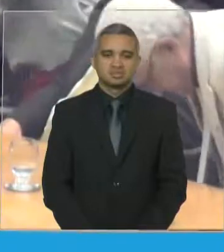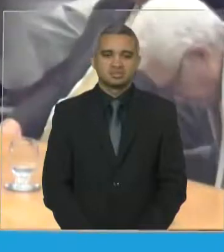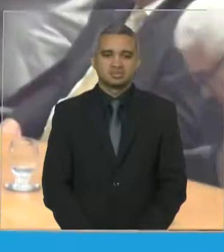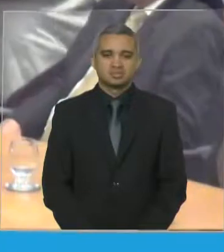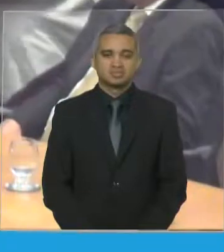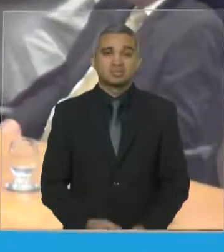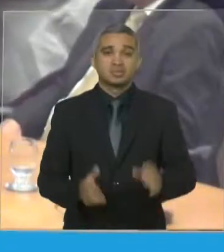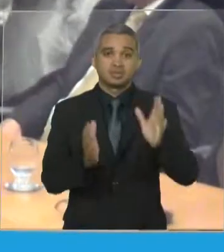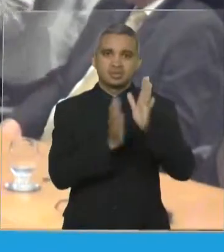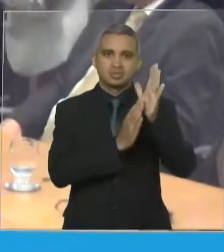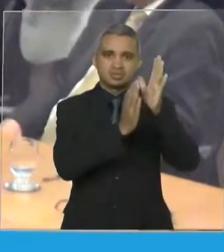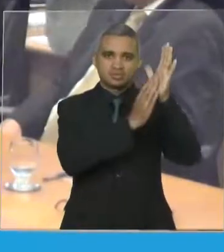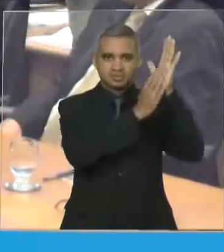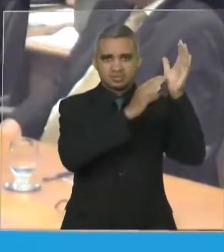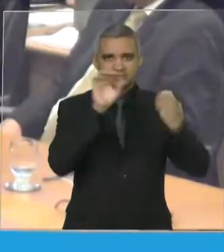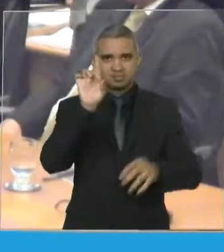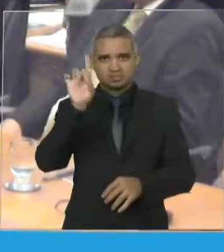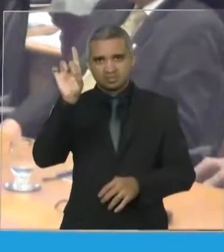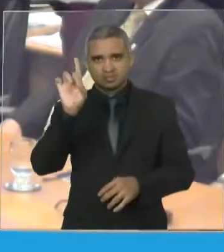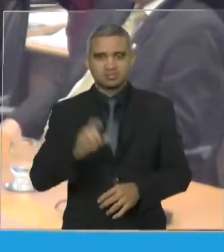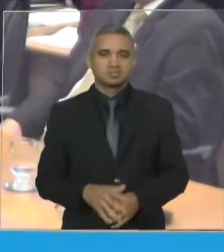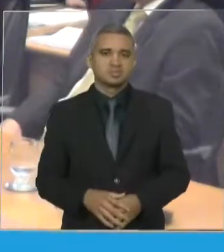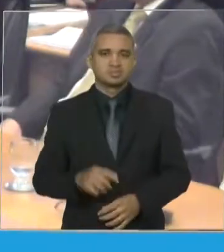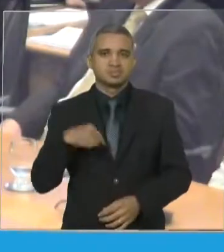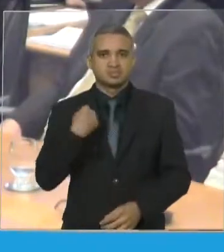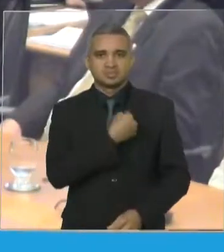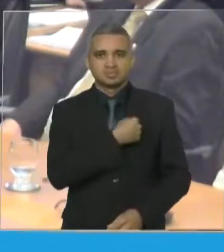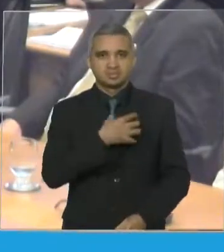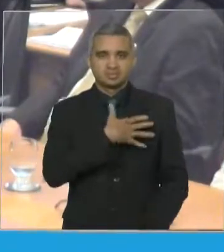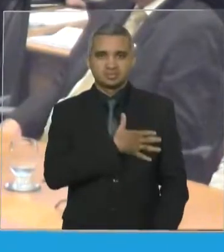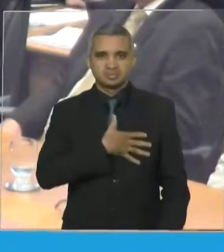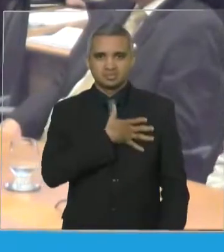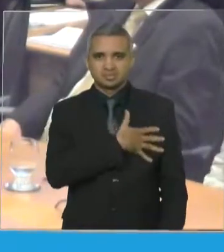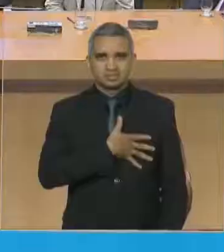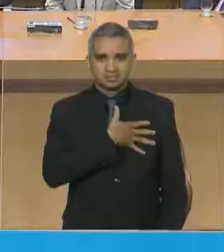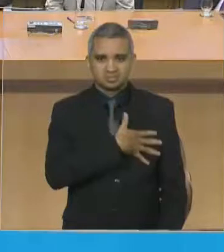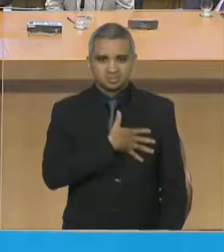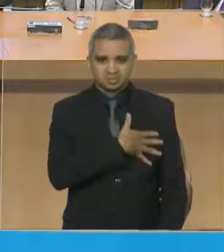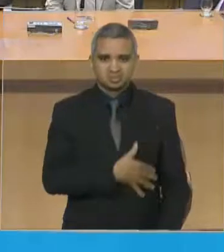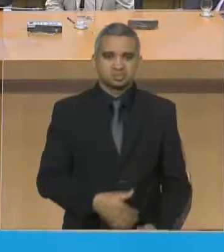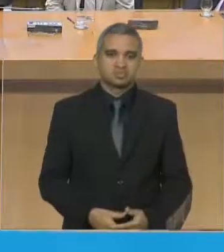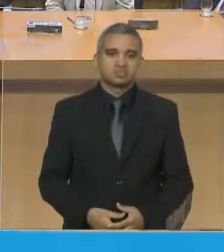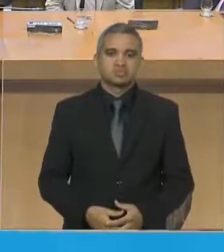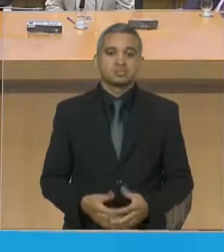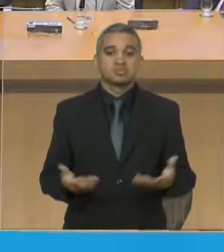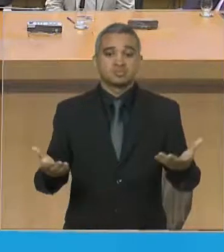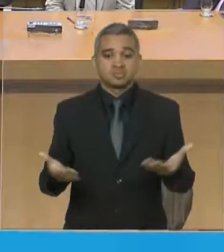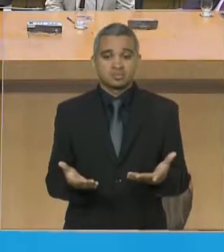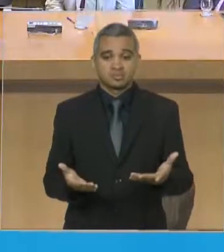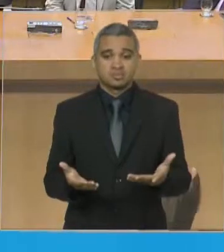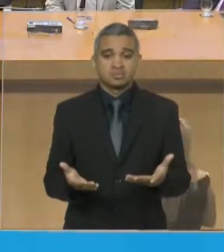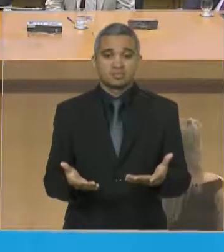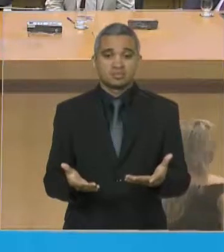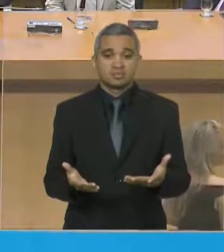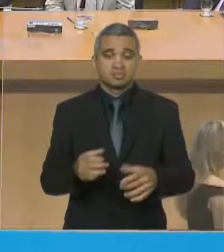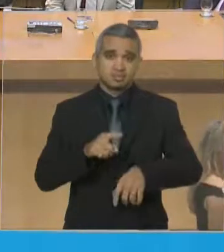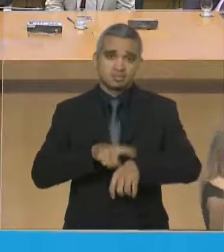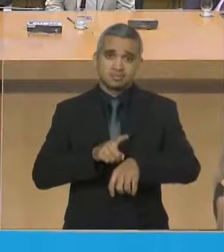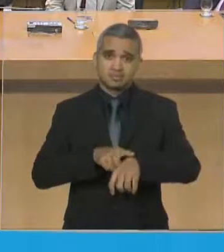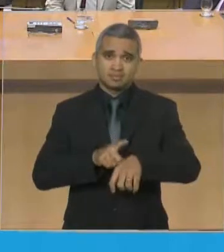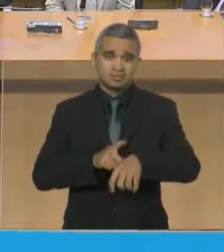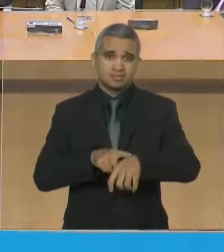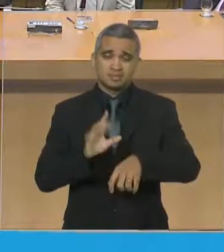Deus seja louvado. Estamos felizes? Eu quero ceder a palavra, como o tempo está bastante